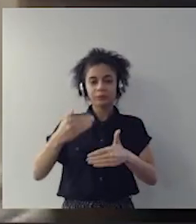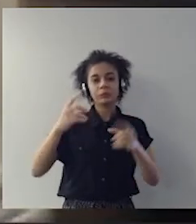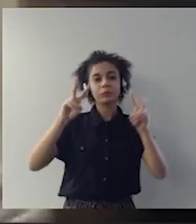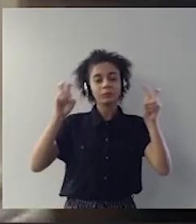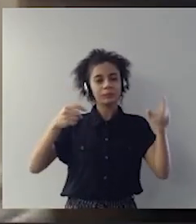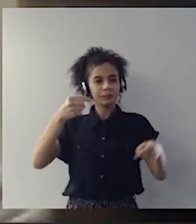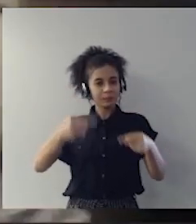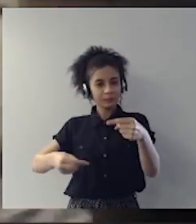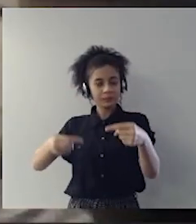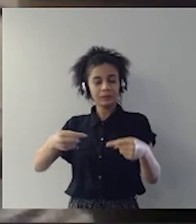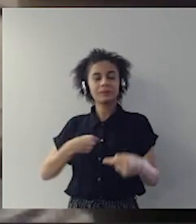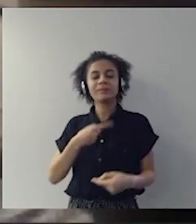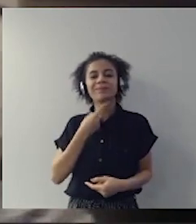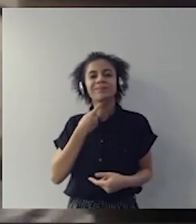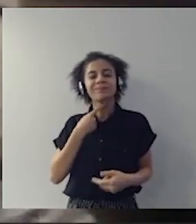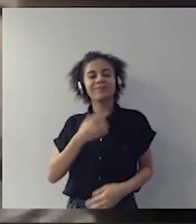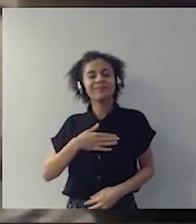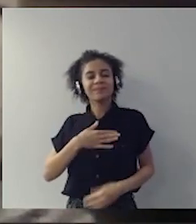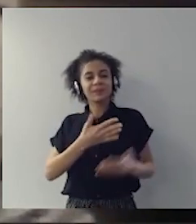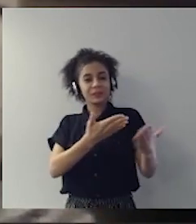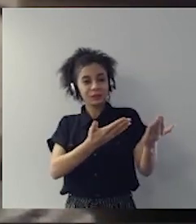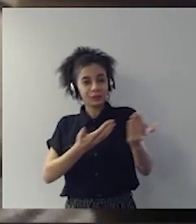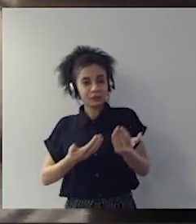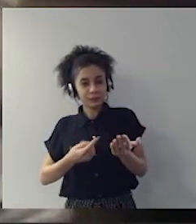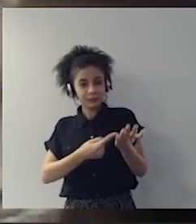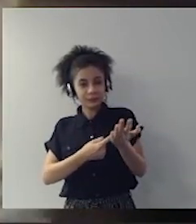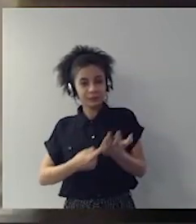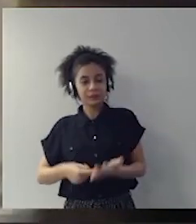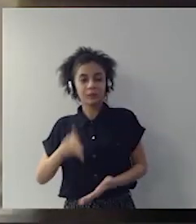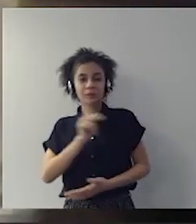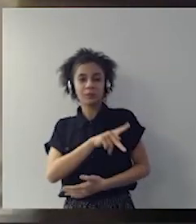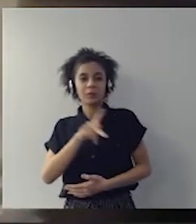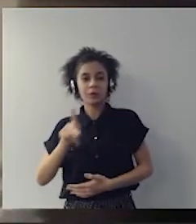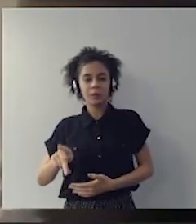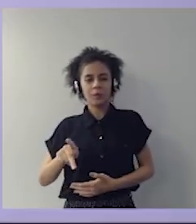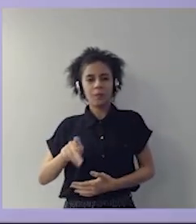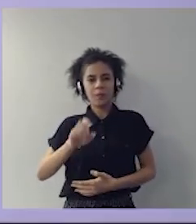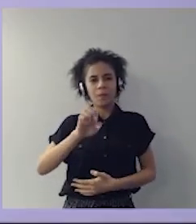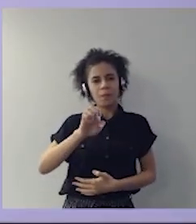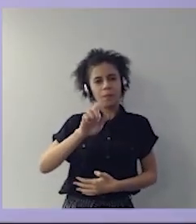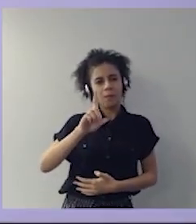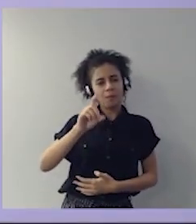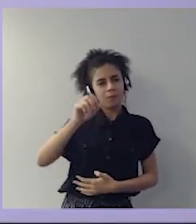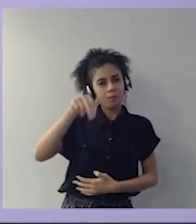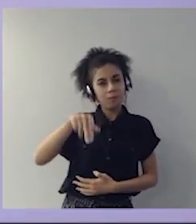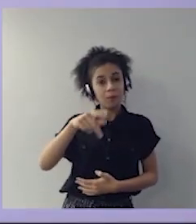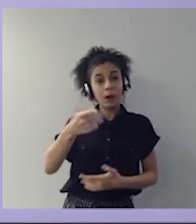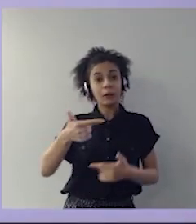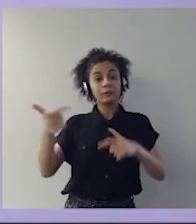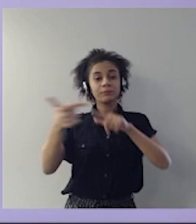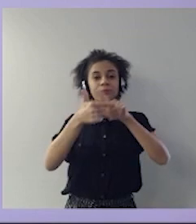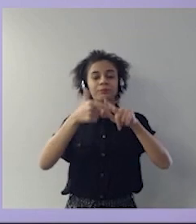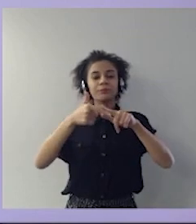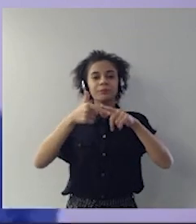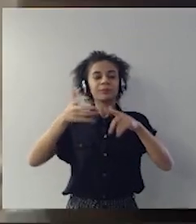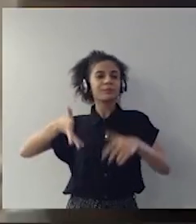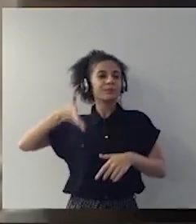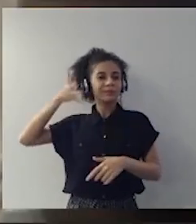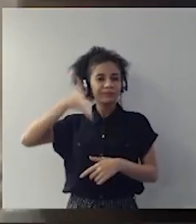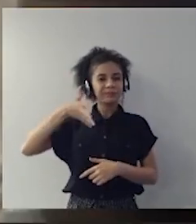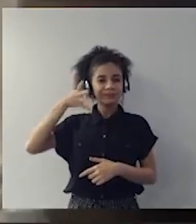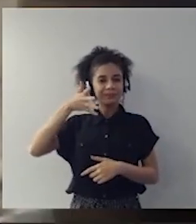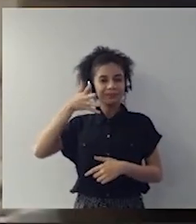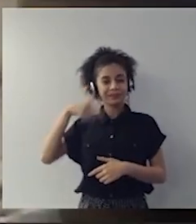debate, eu gostaria de convidar o professor Egon Botman Moreira, né, para a segunda palestra de